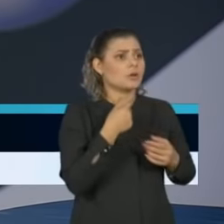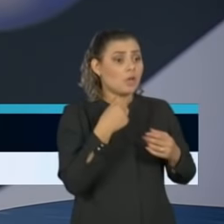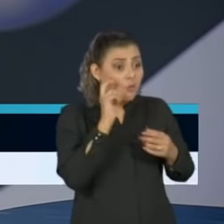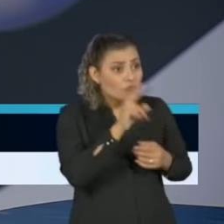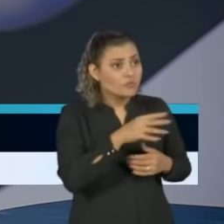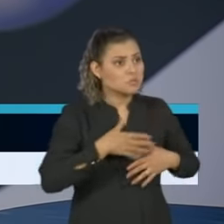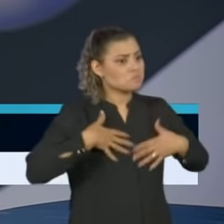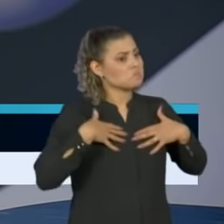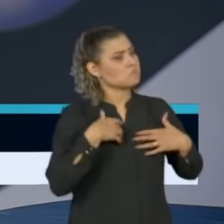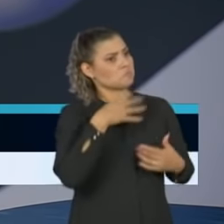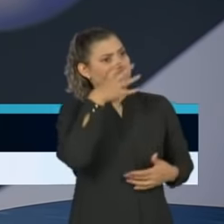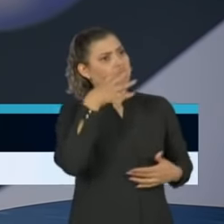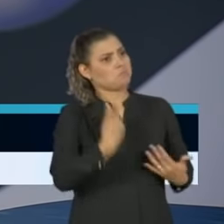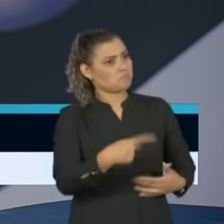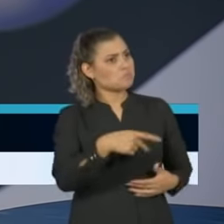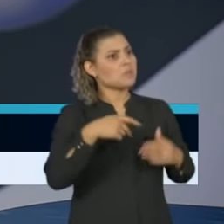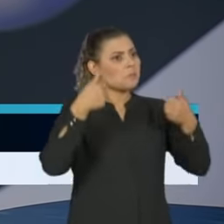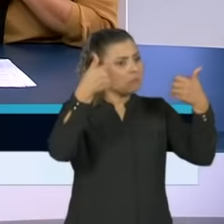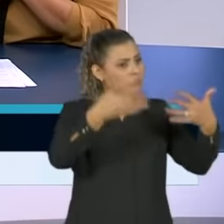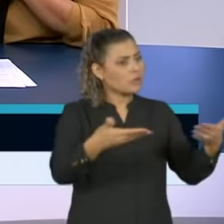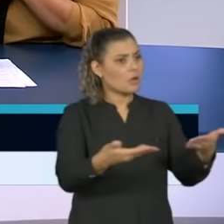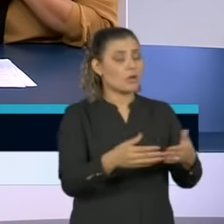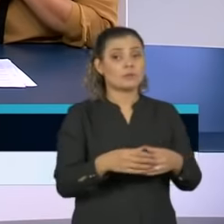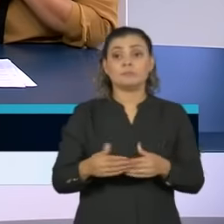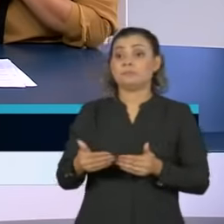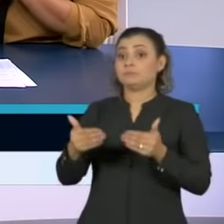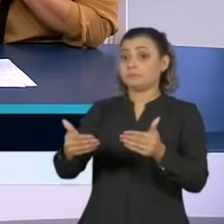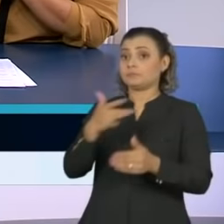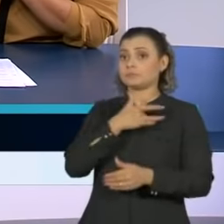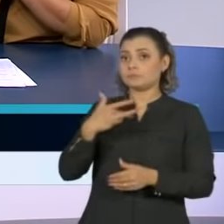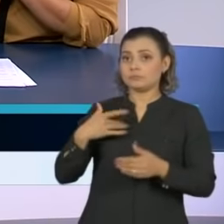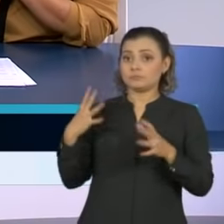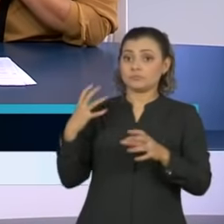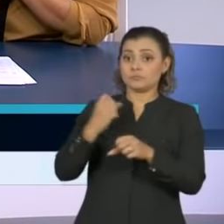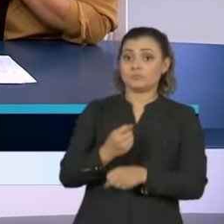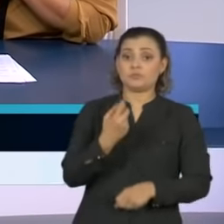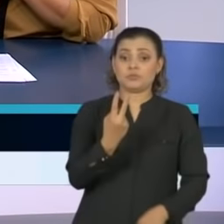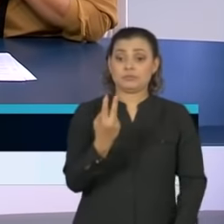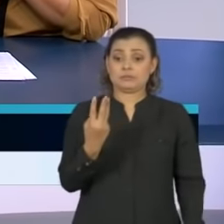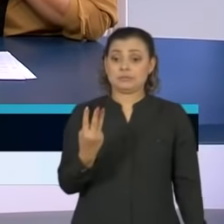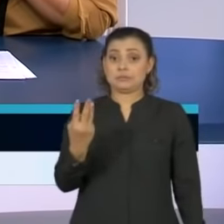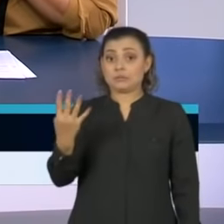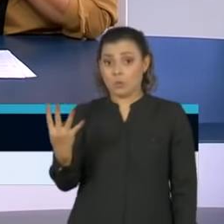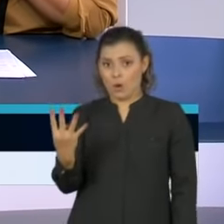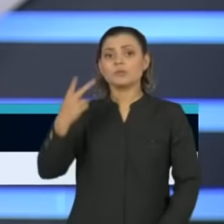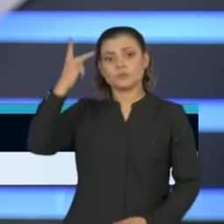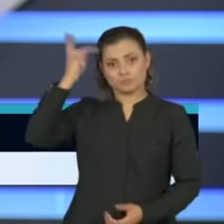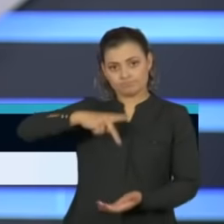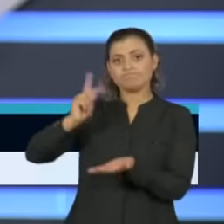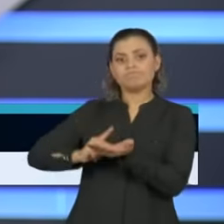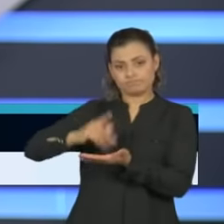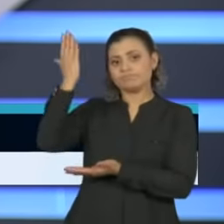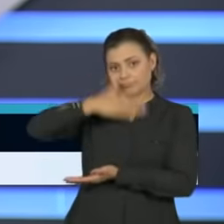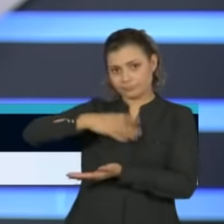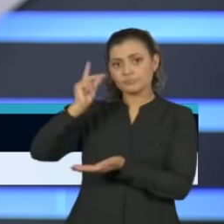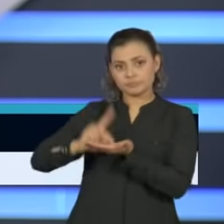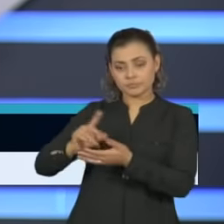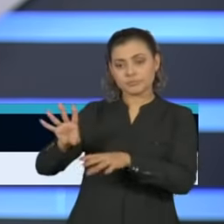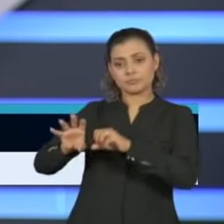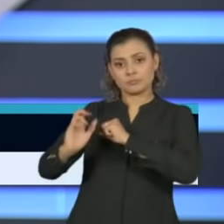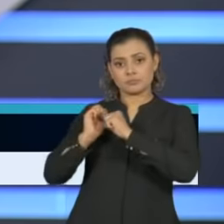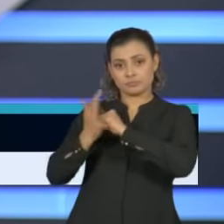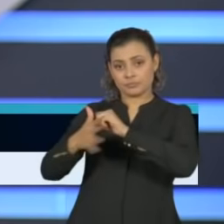Fiquei muito bem impressionado. O Ministério da Saúde acaba de atualizar os números no Brasil. São 234 casos confirmados de novo coronavírus.